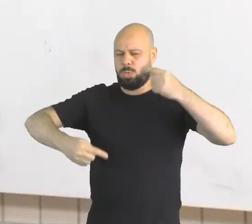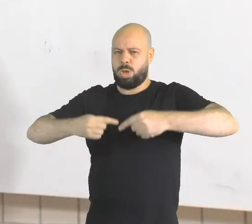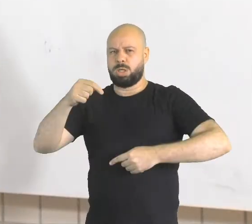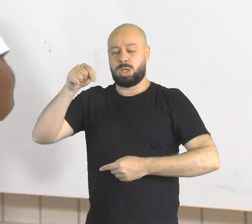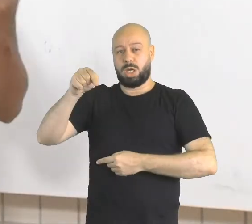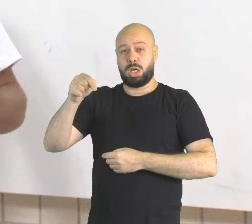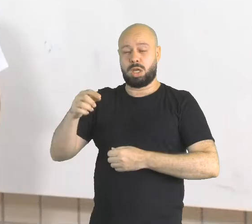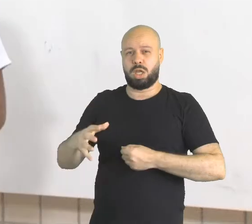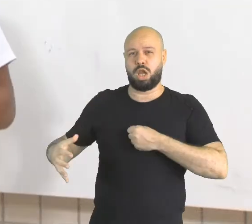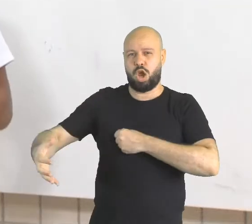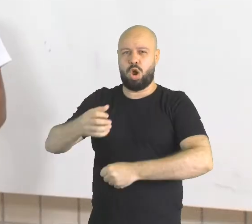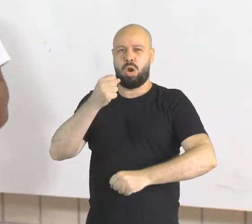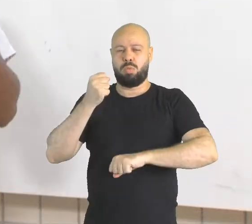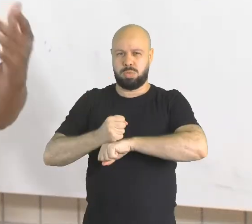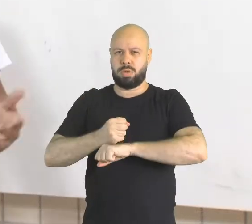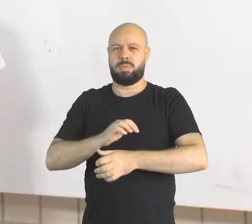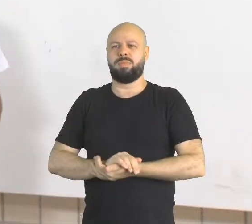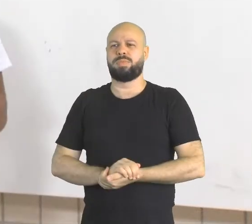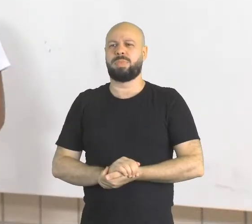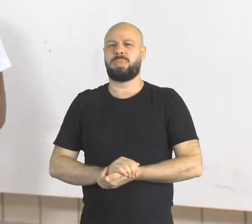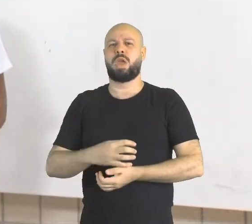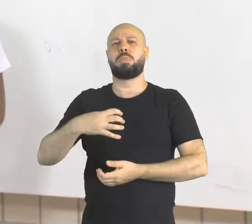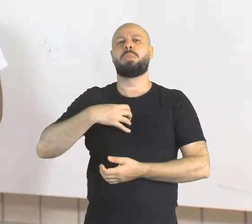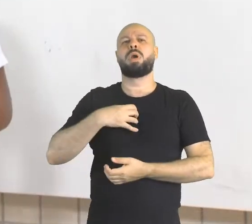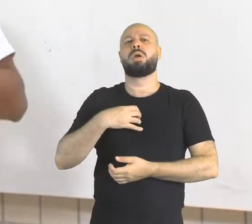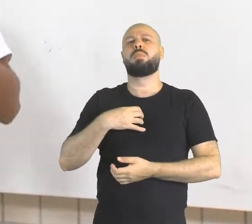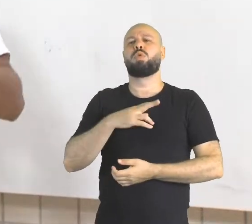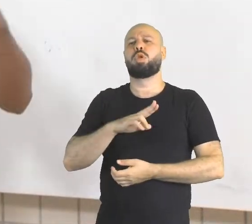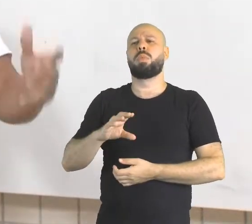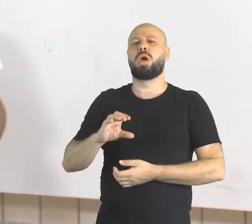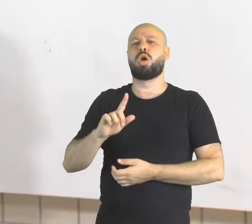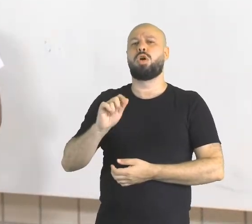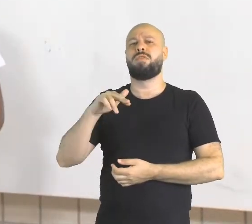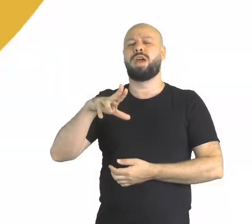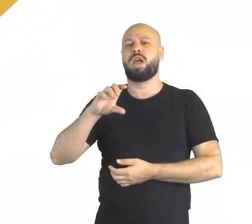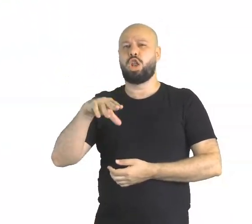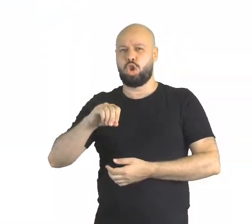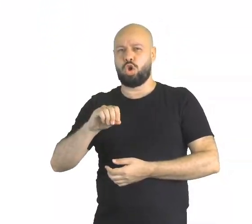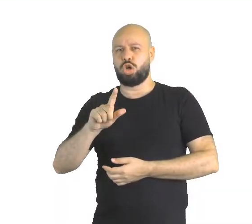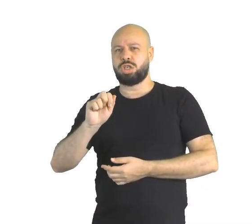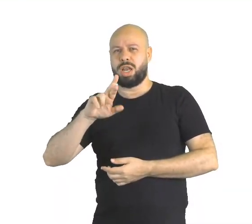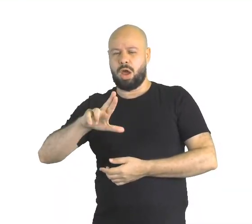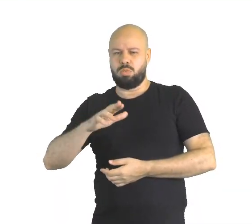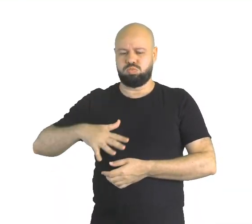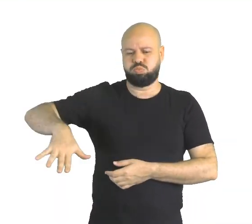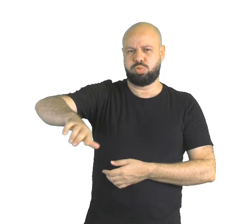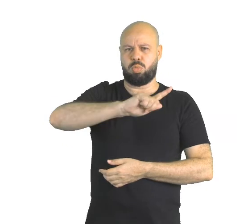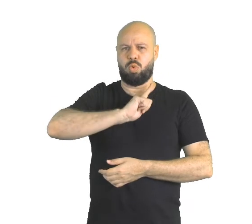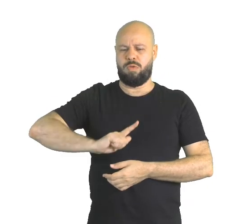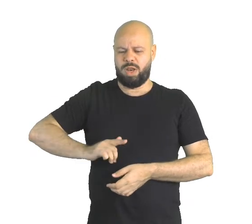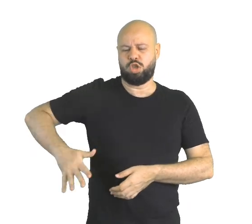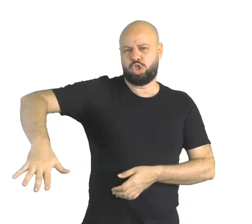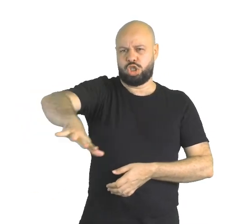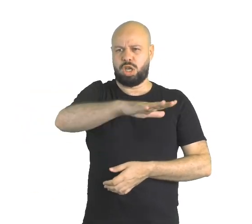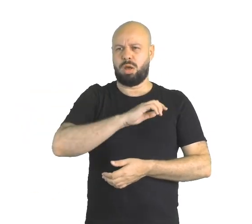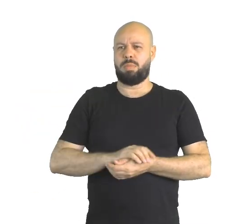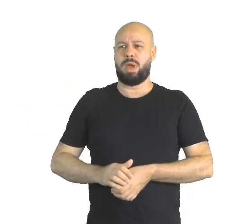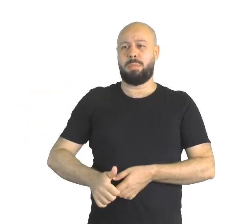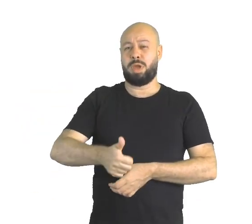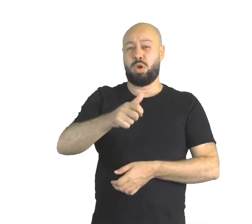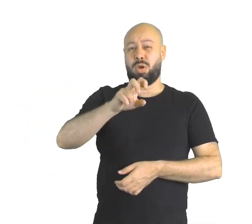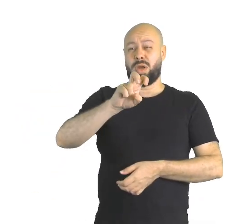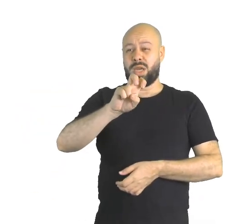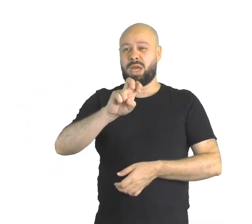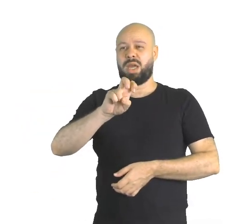Então, o Dom João ele vai criar um modelo conhecido como governo geral, né, em 1549. O governador geral